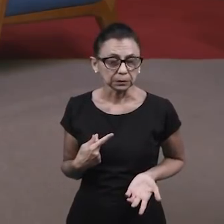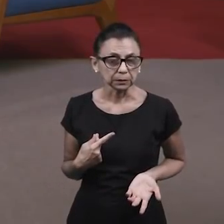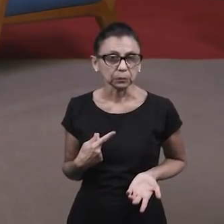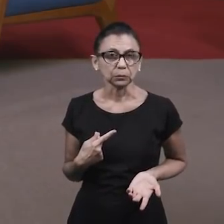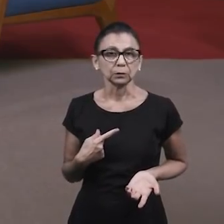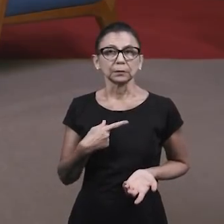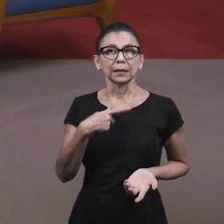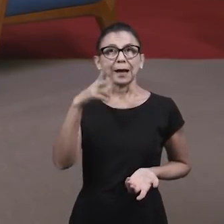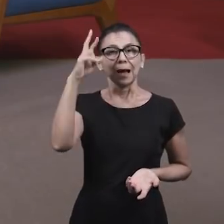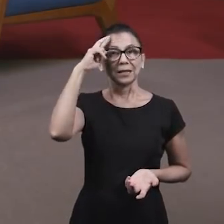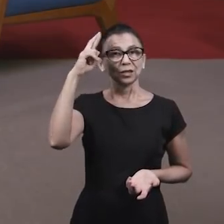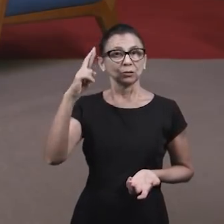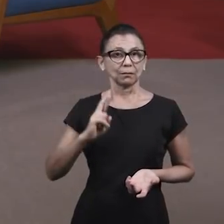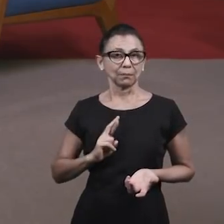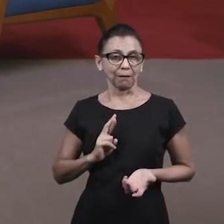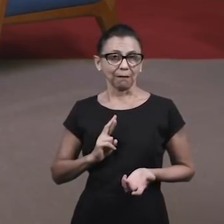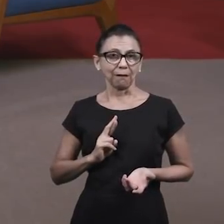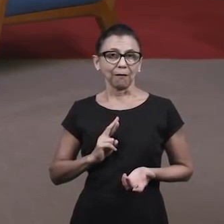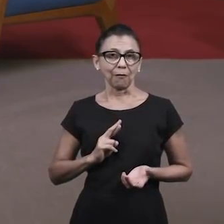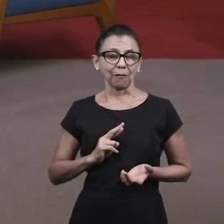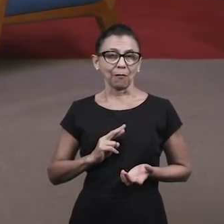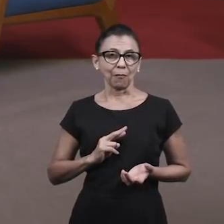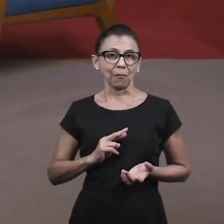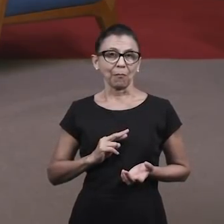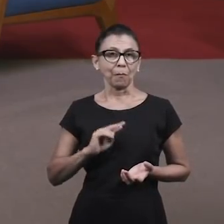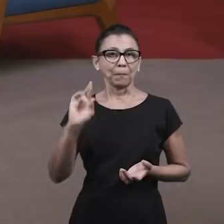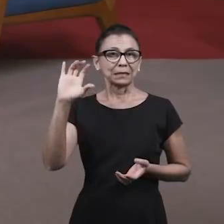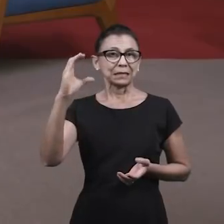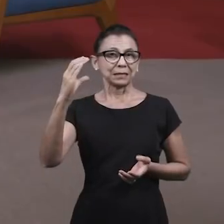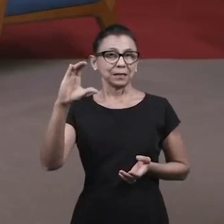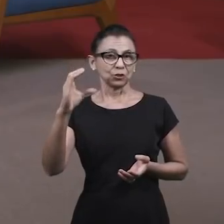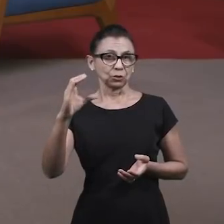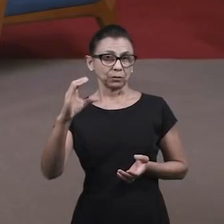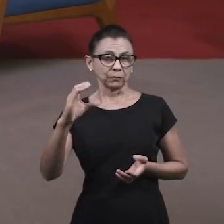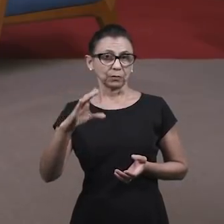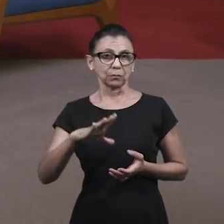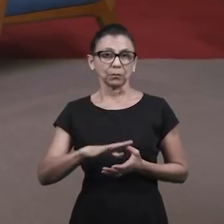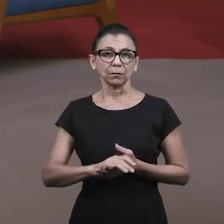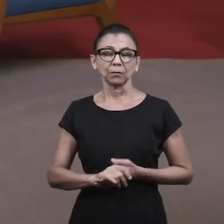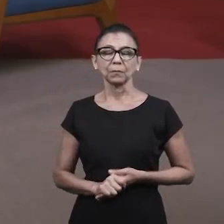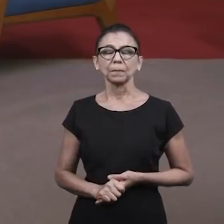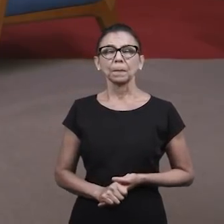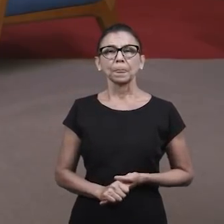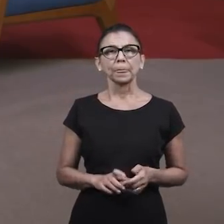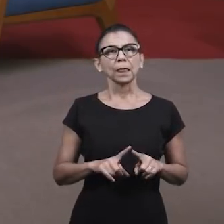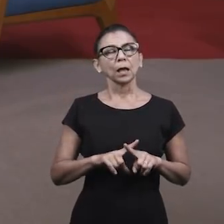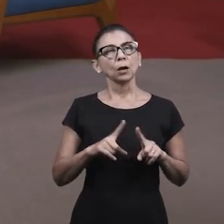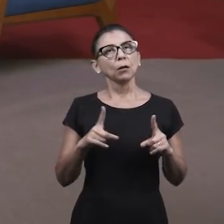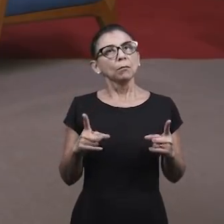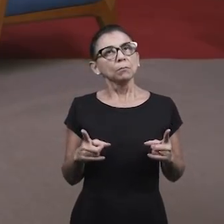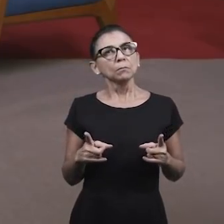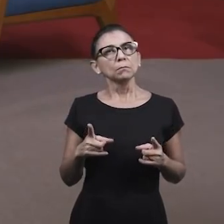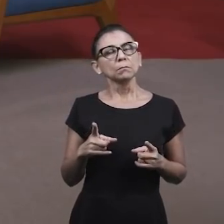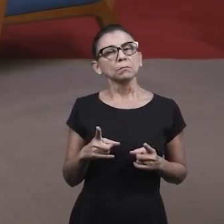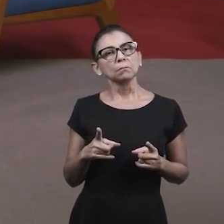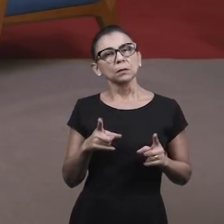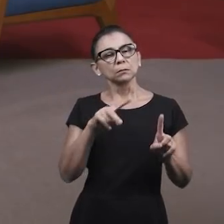tempo todo, na economia, na saúde. Às vezes vem eventos como um terremoto,